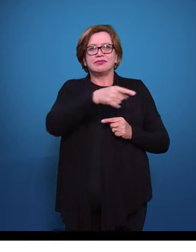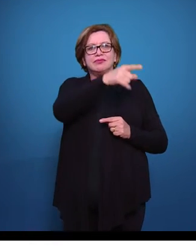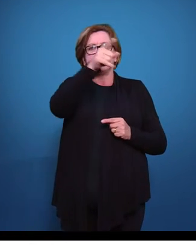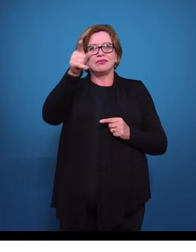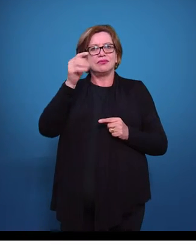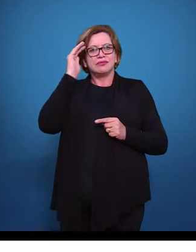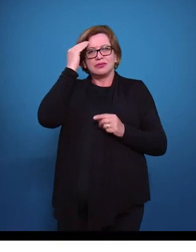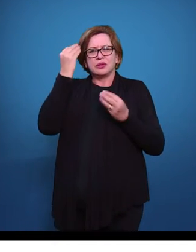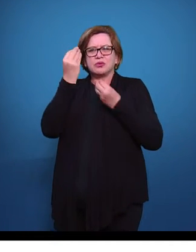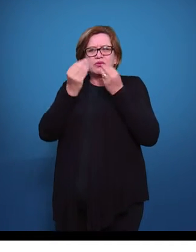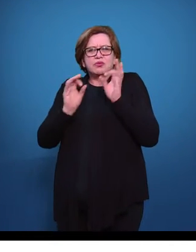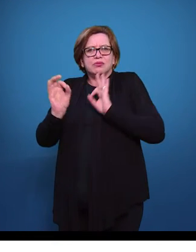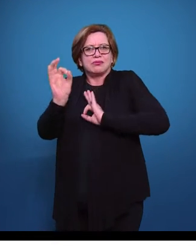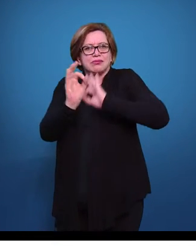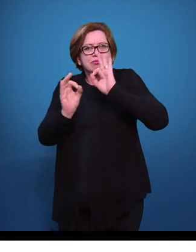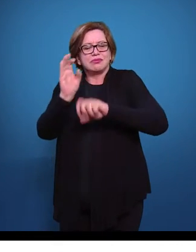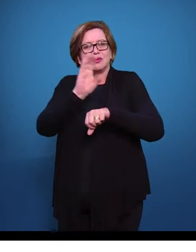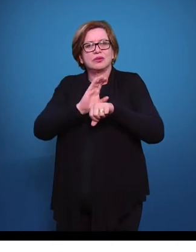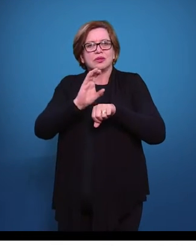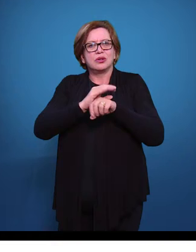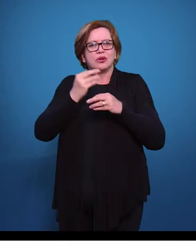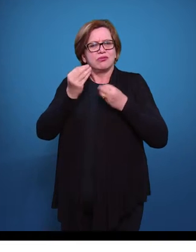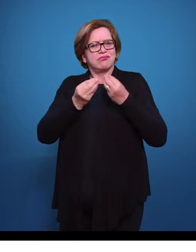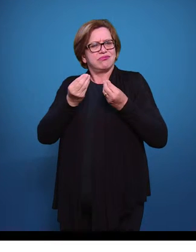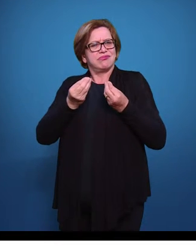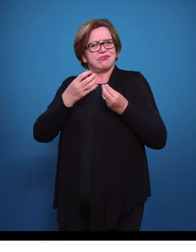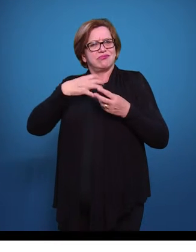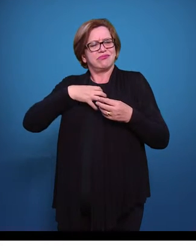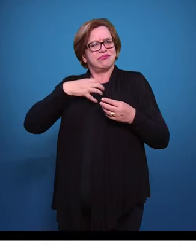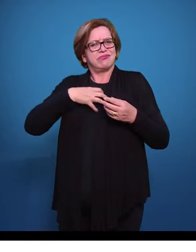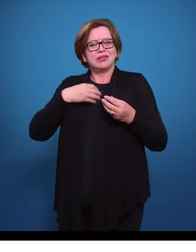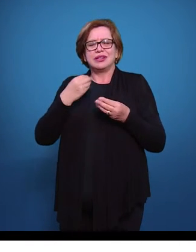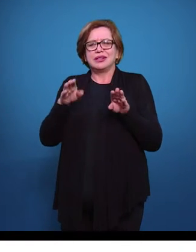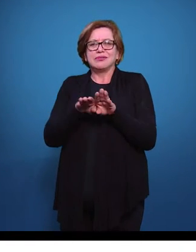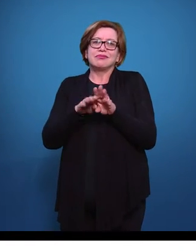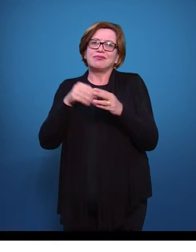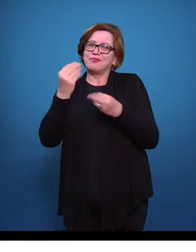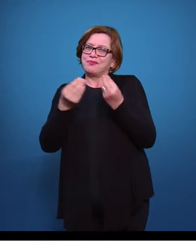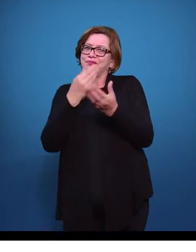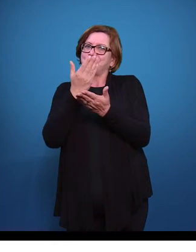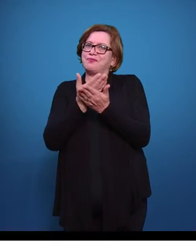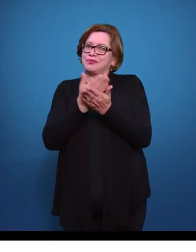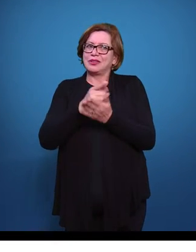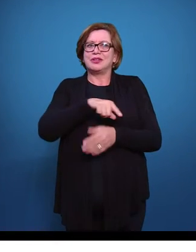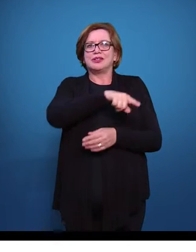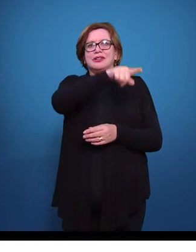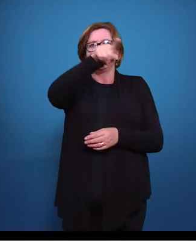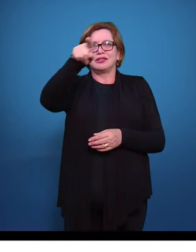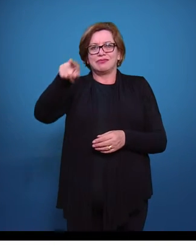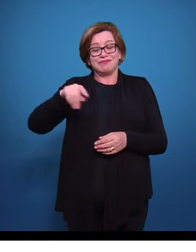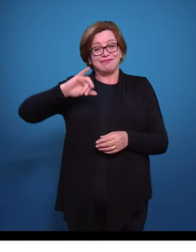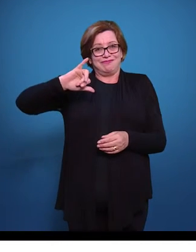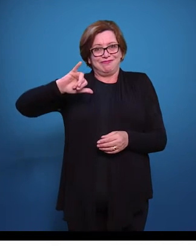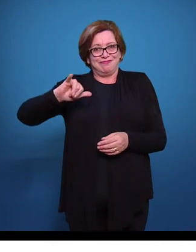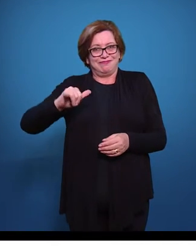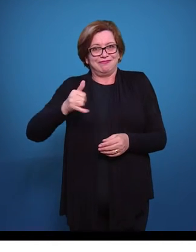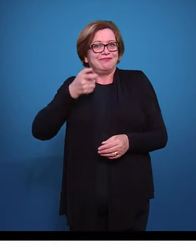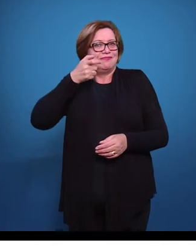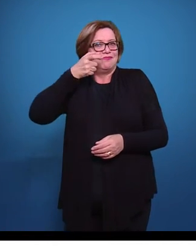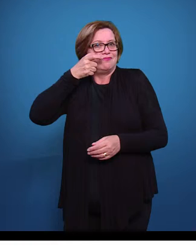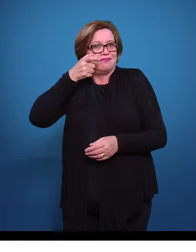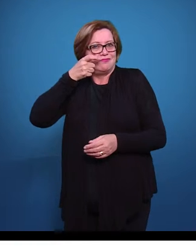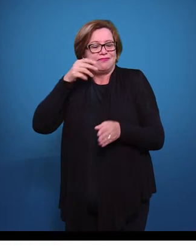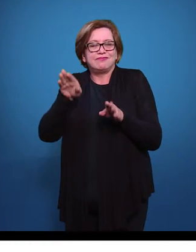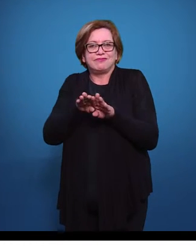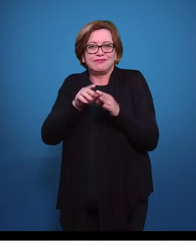durante o curso como que vocês devem se portar como que devem estudar então aproveitem para assistir vídeo aula e fazer suas